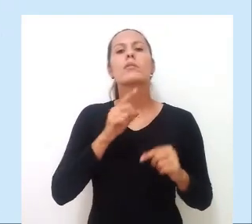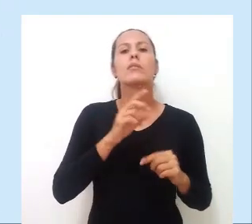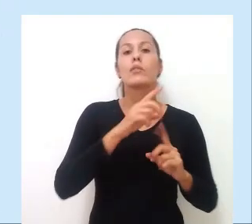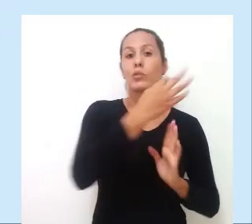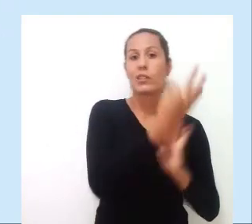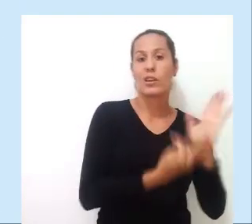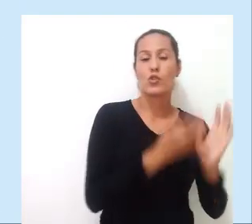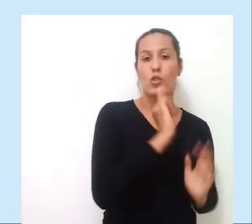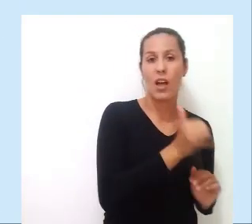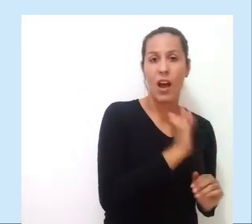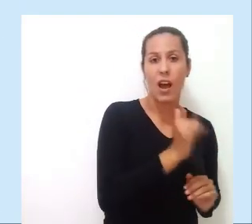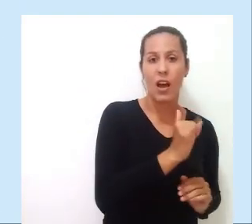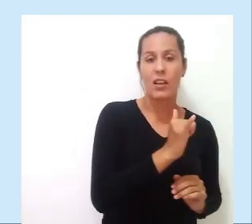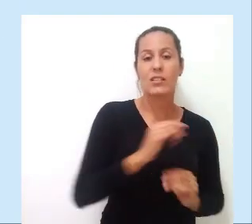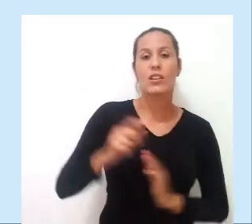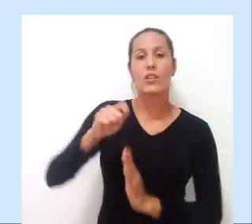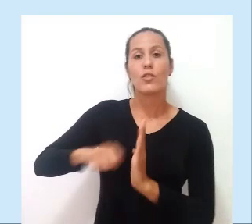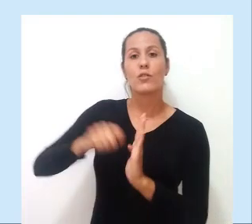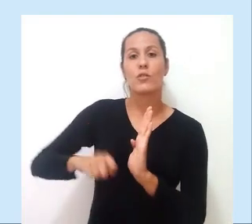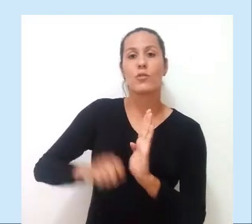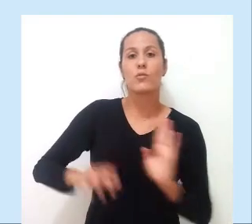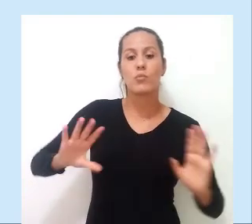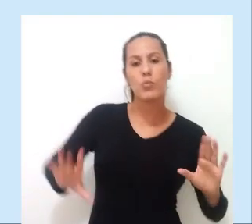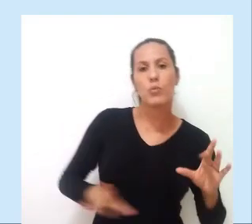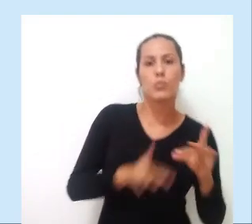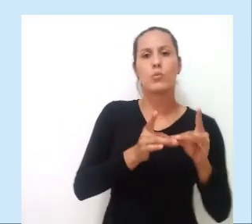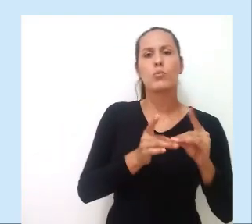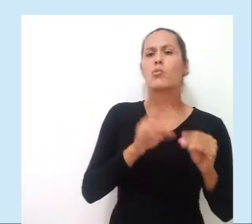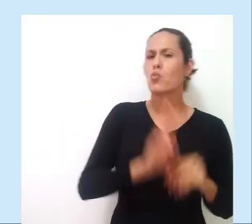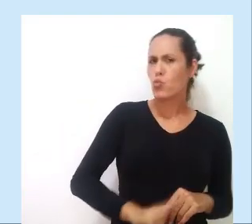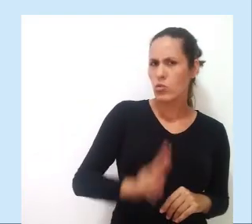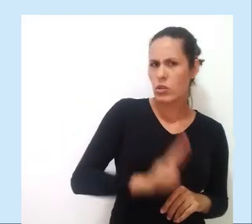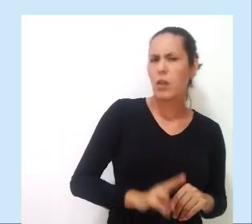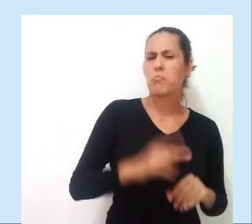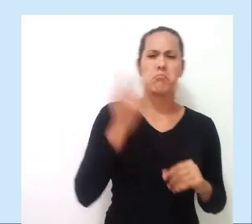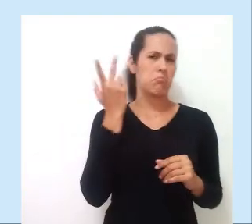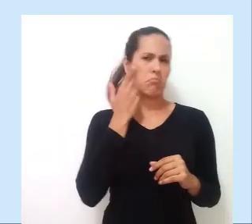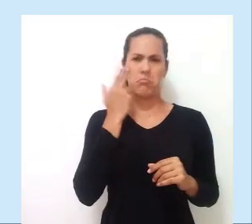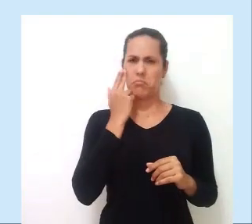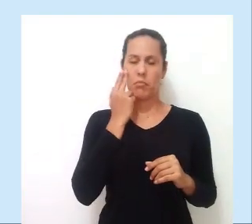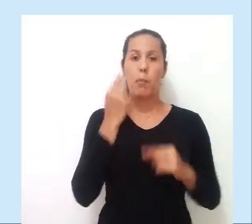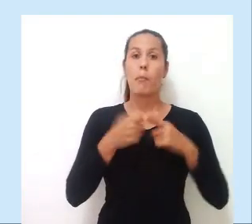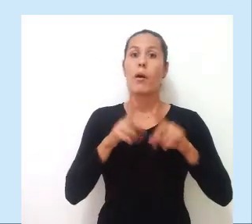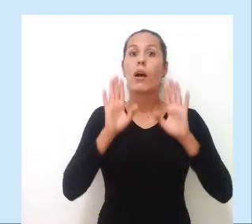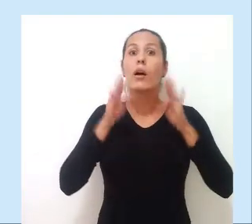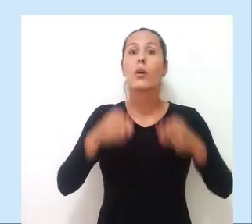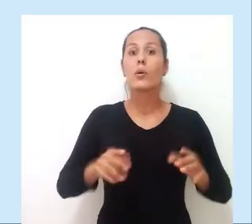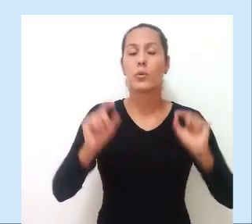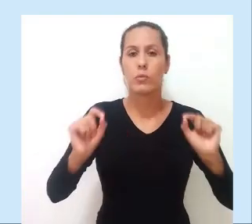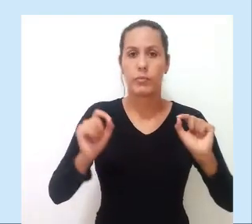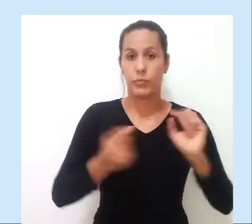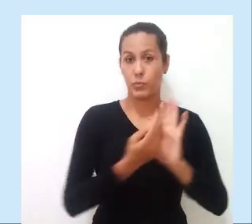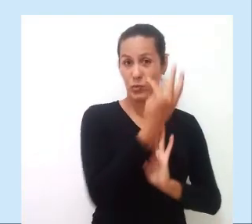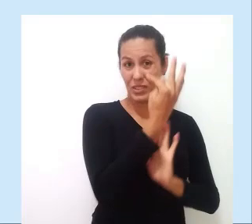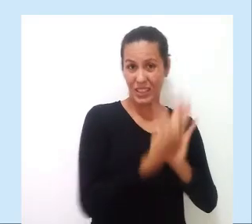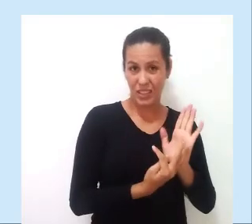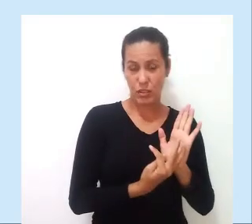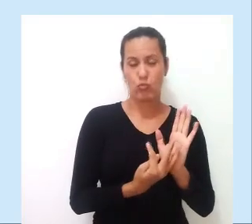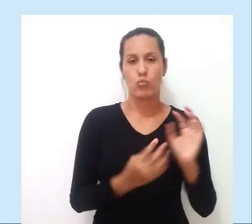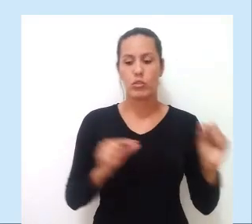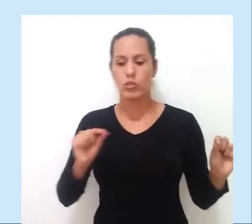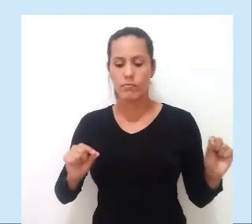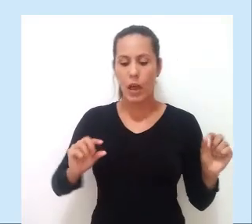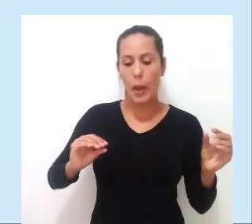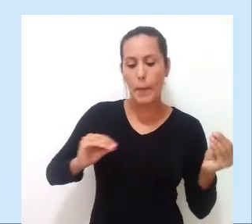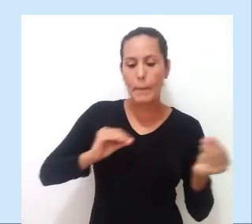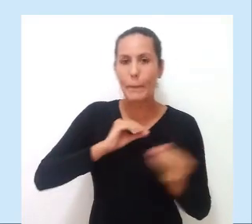narrativo, usar a descrição. Isso é muito comum. O que a gente tem que prestar atenção é o seguinte: quando um texto ele é misto,